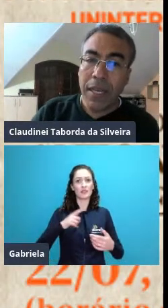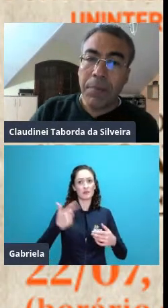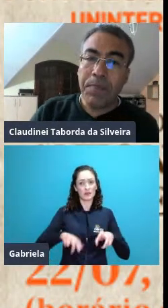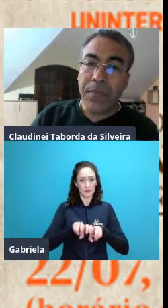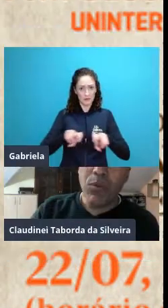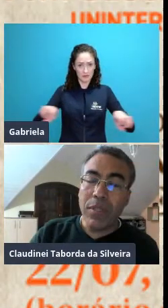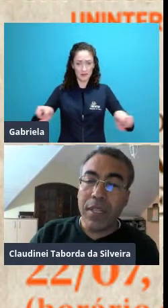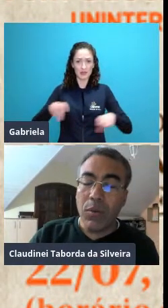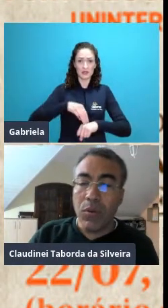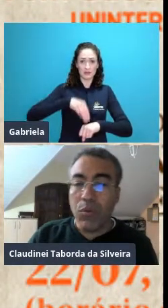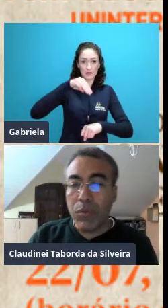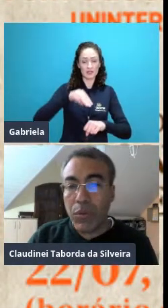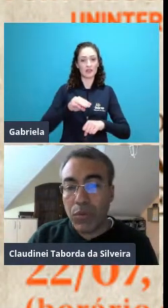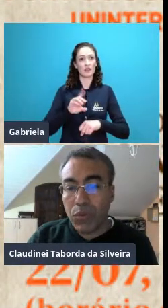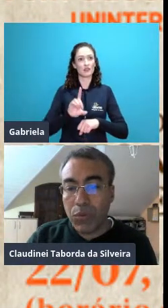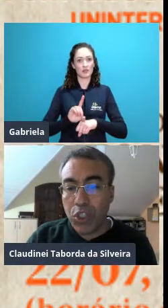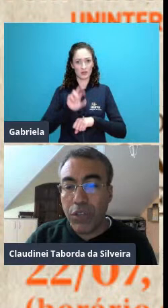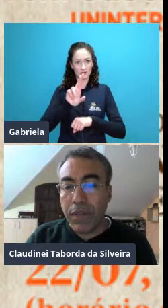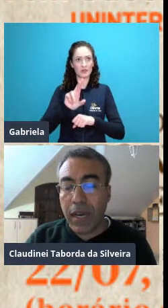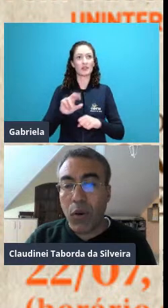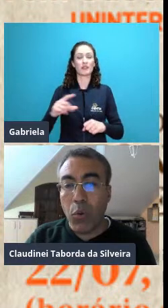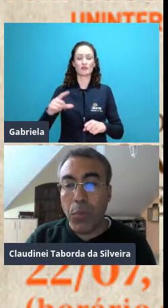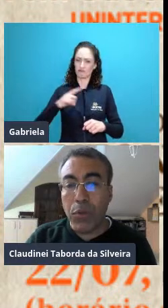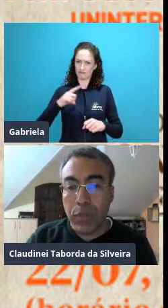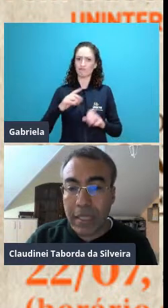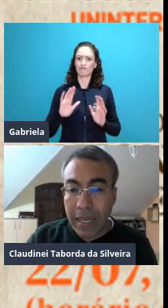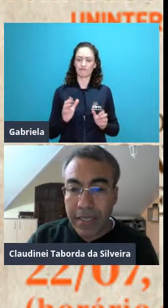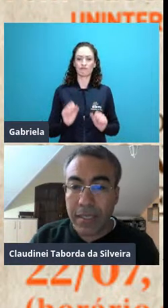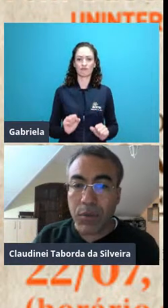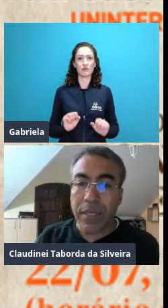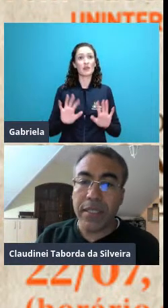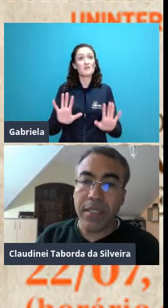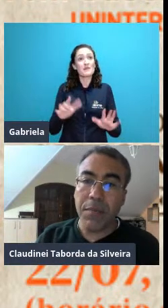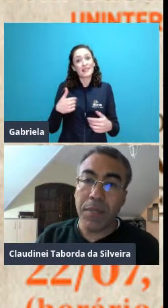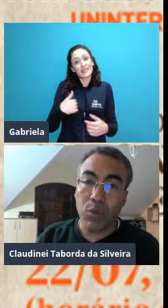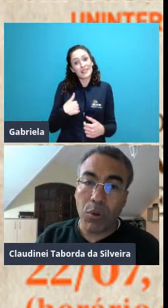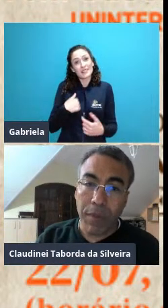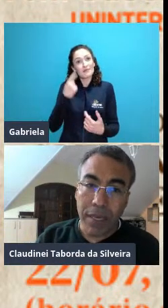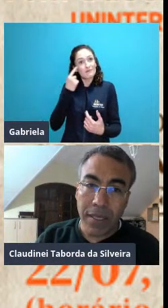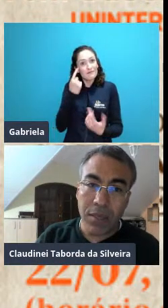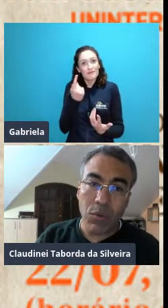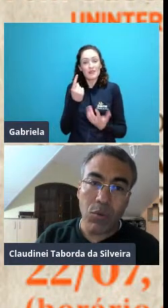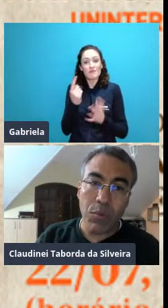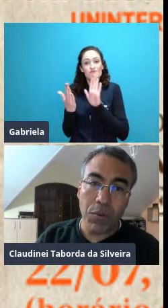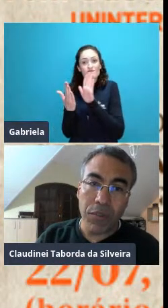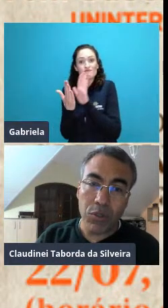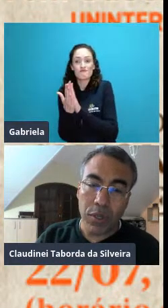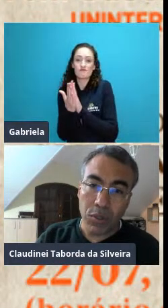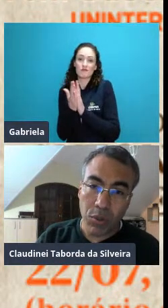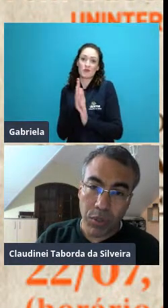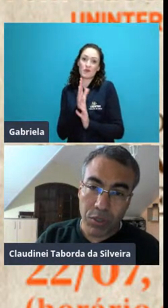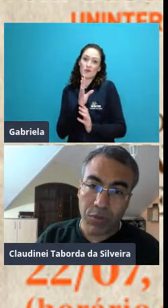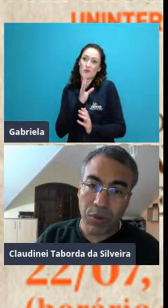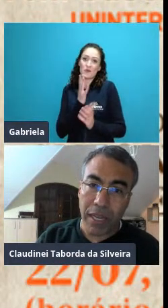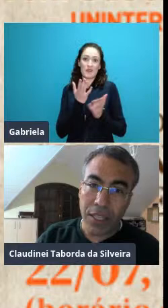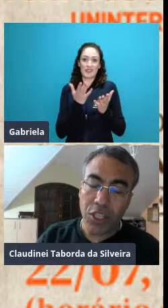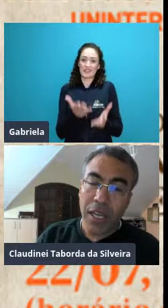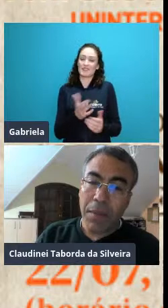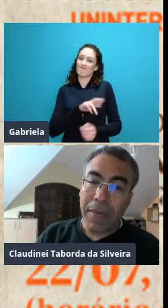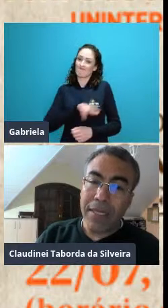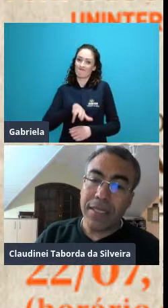doutorado então eu não tive a oportunidade de conhecer pessoalmente o professor Antônio